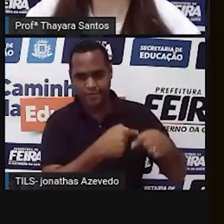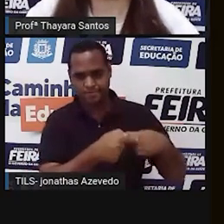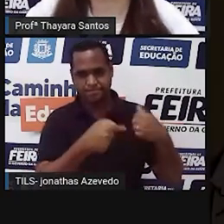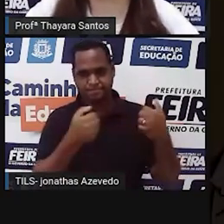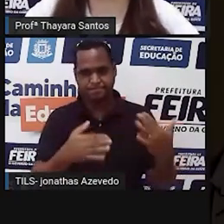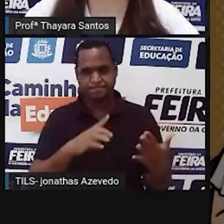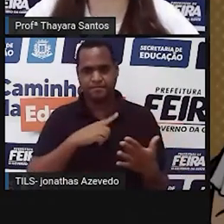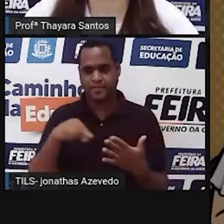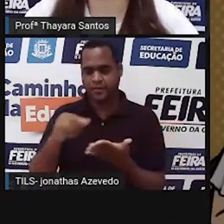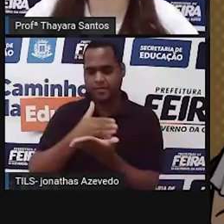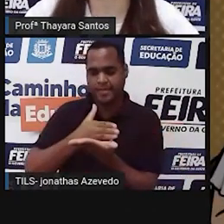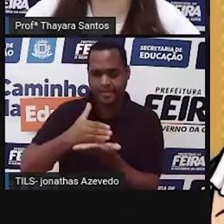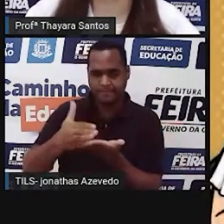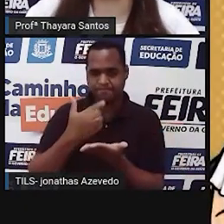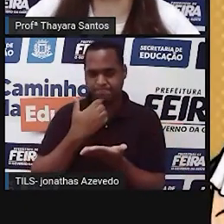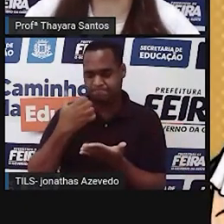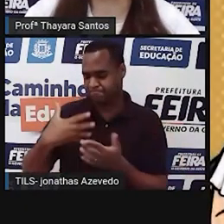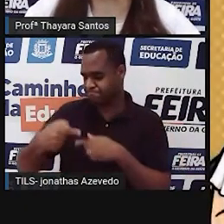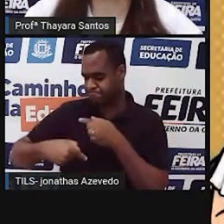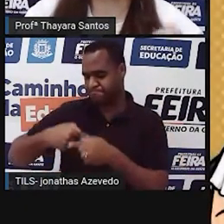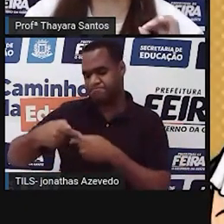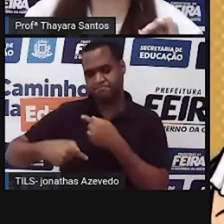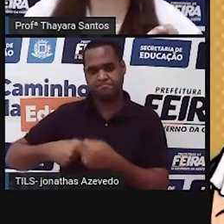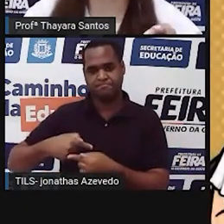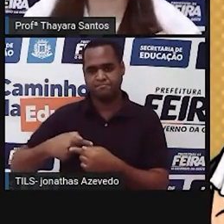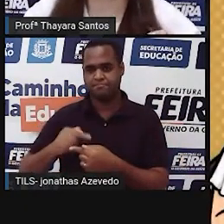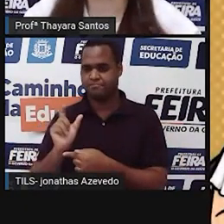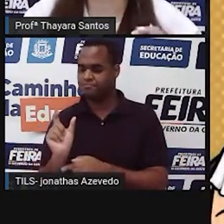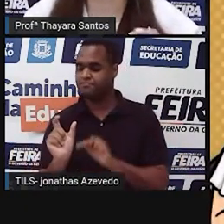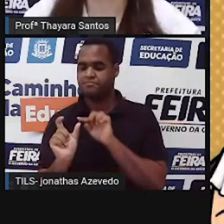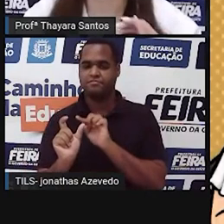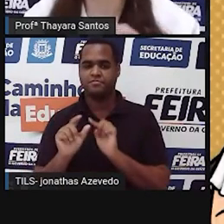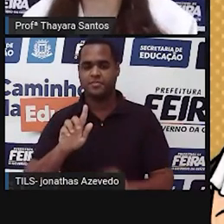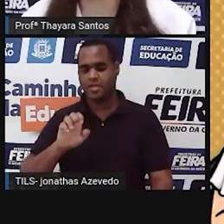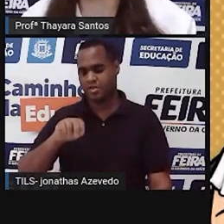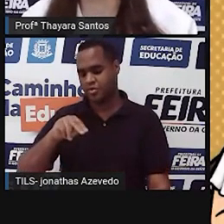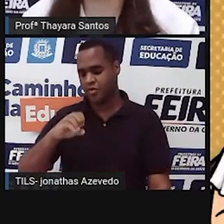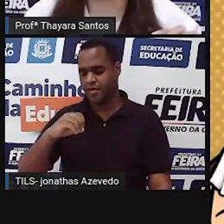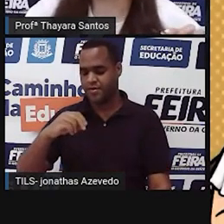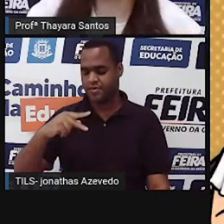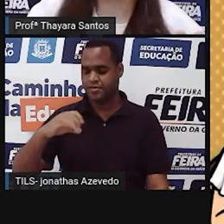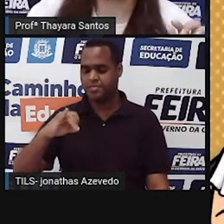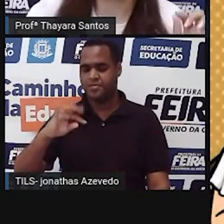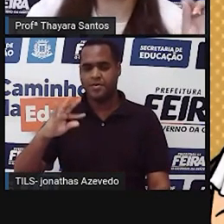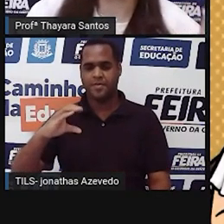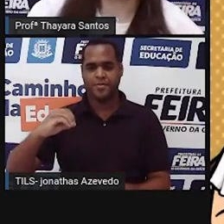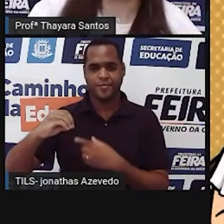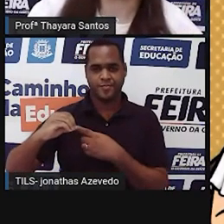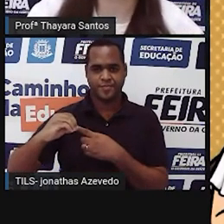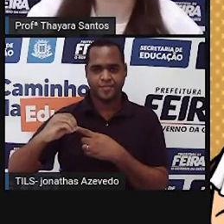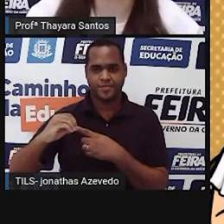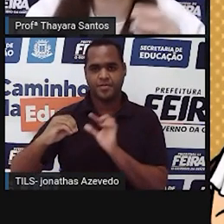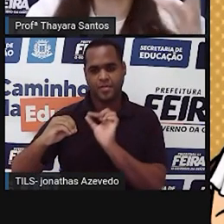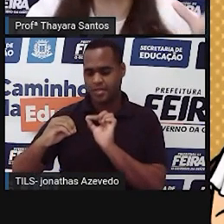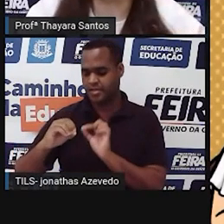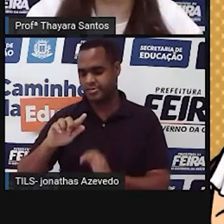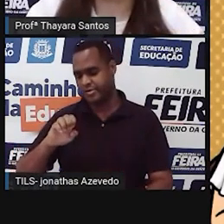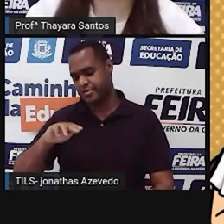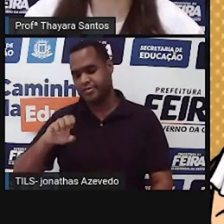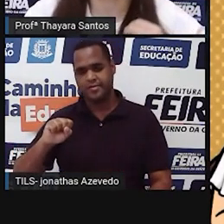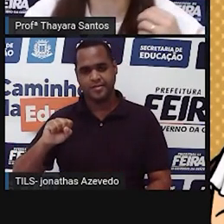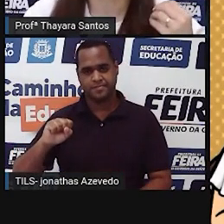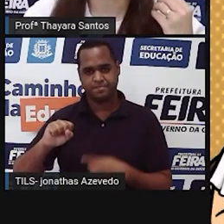Vamos começar falando sobre o genótipo. Como a palavrinha está dizendo, genótipo. Genótipo vem de